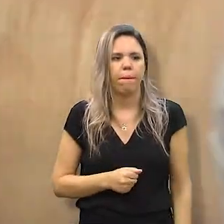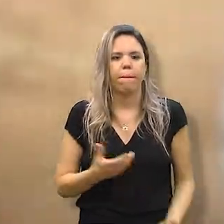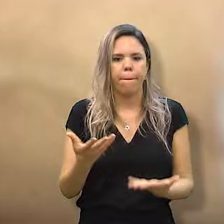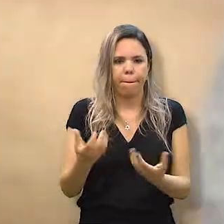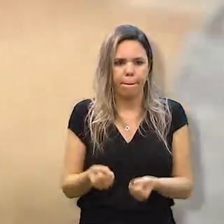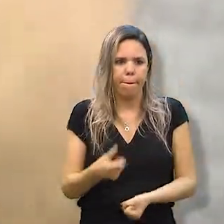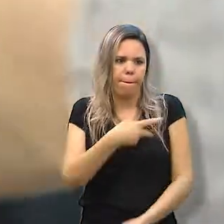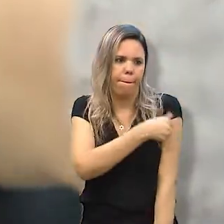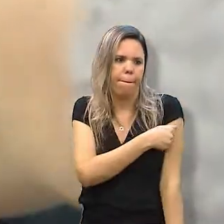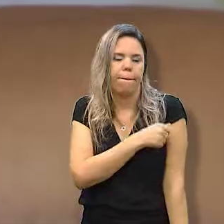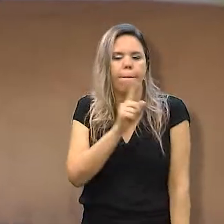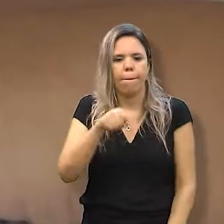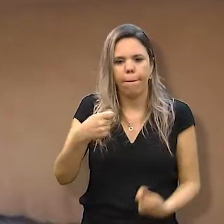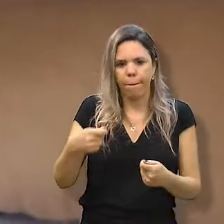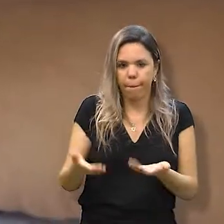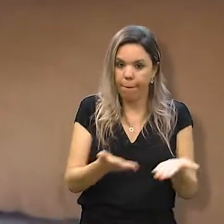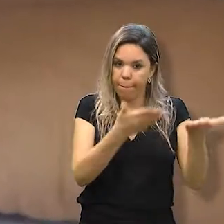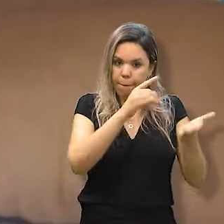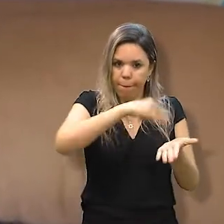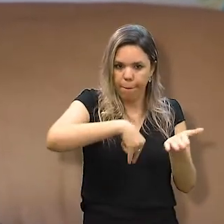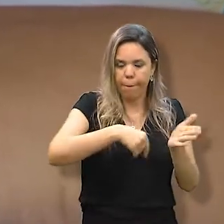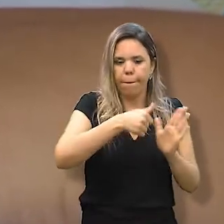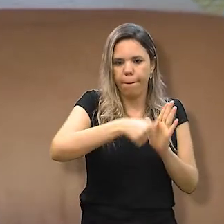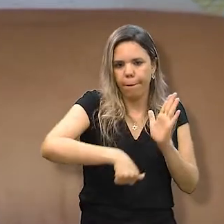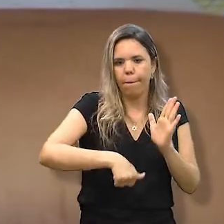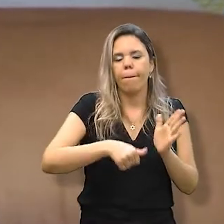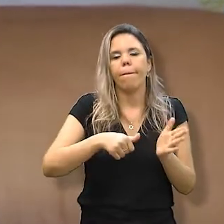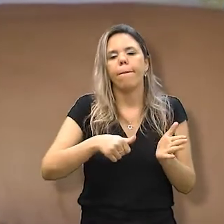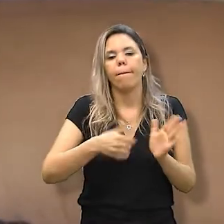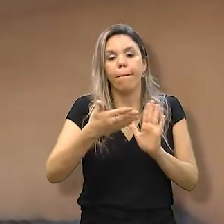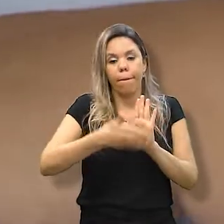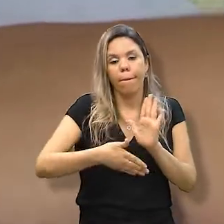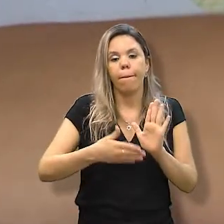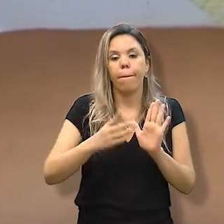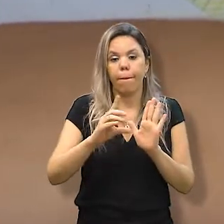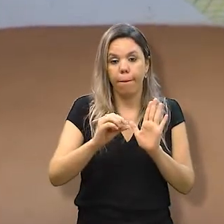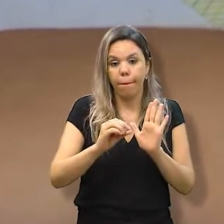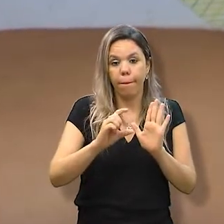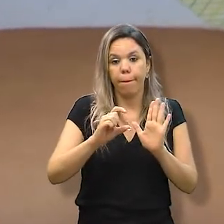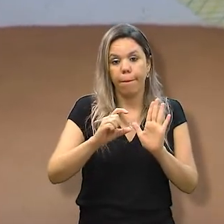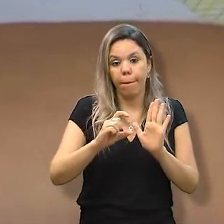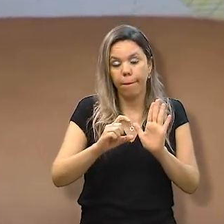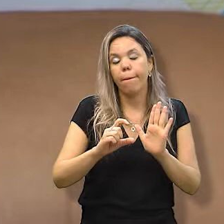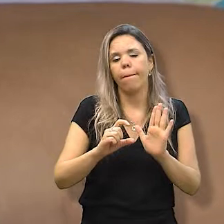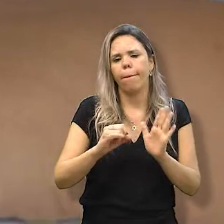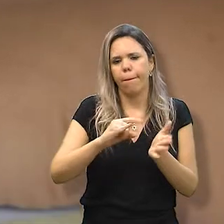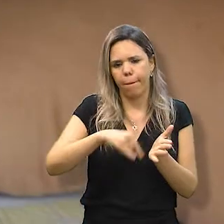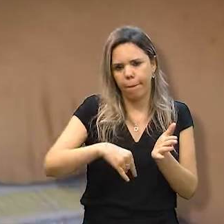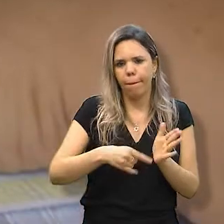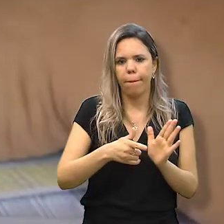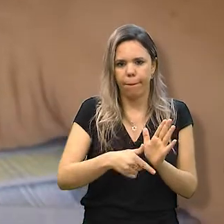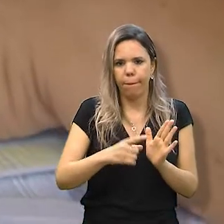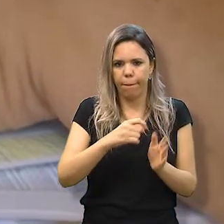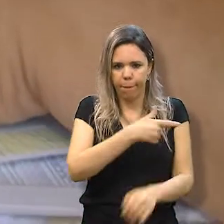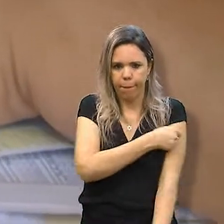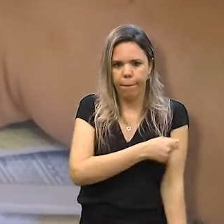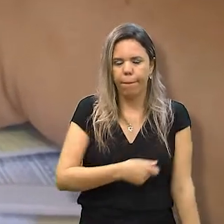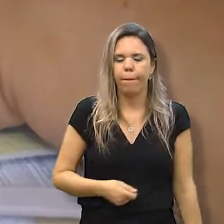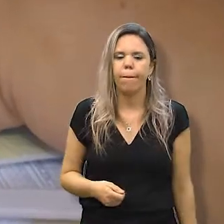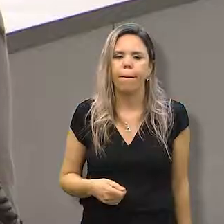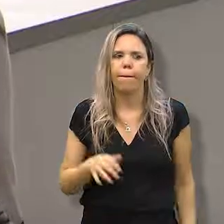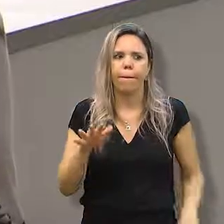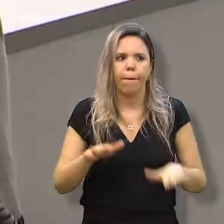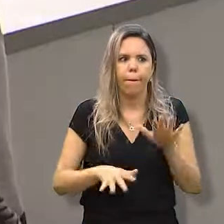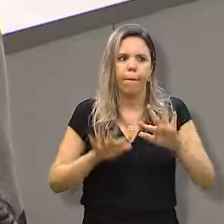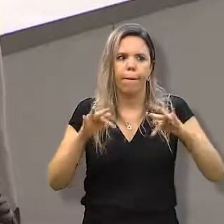vacinação para receber a dose é preciso levar o documento de identificação com foto e se tiver a carteira de